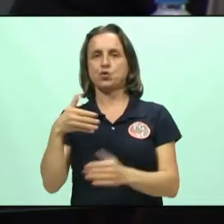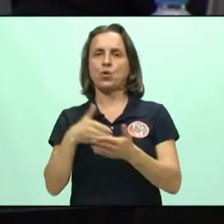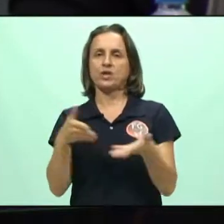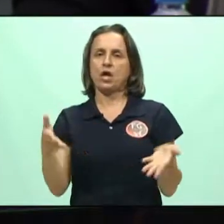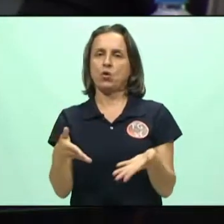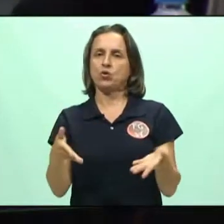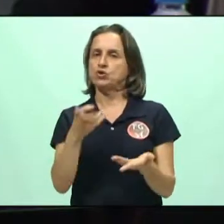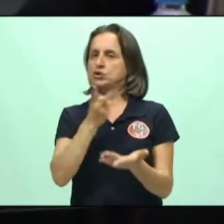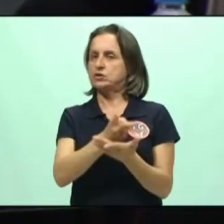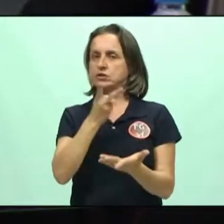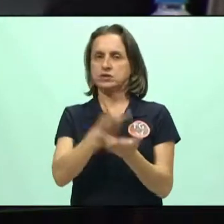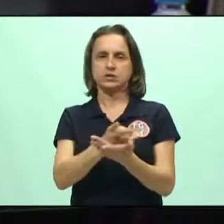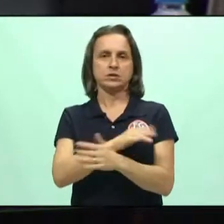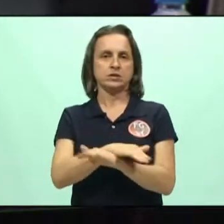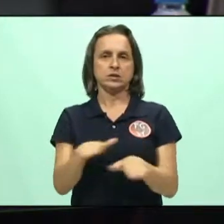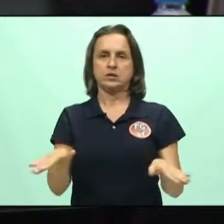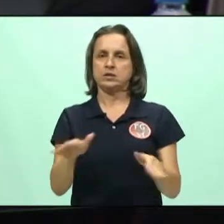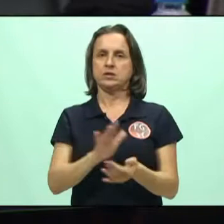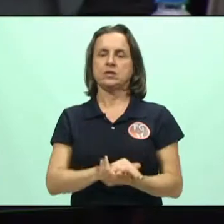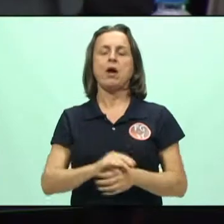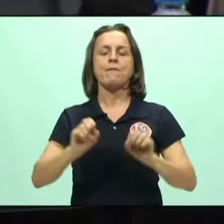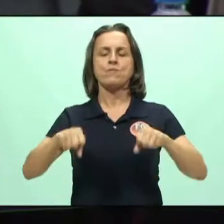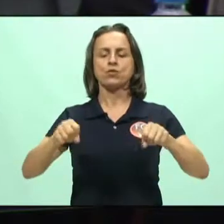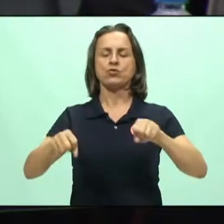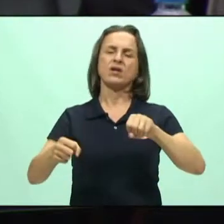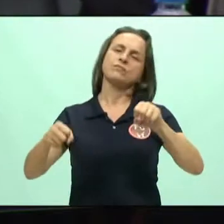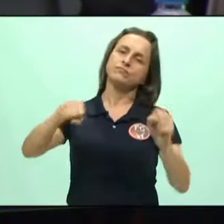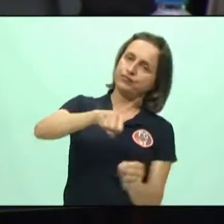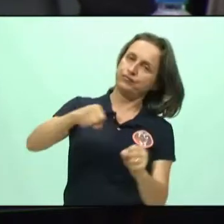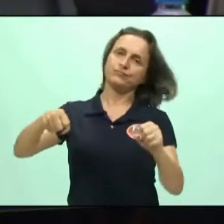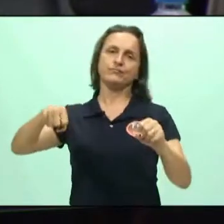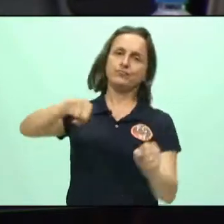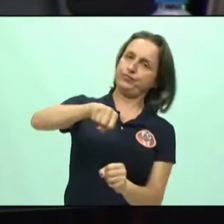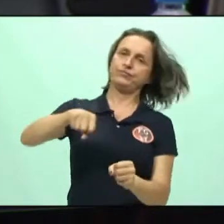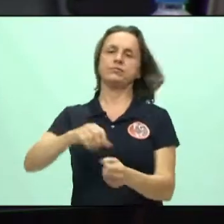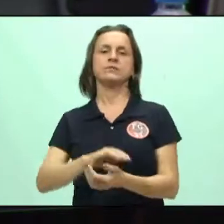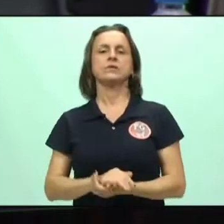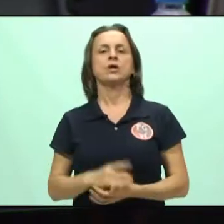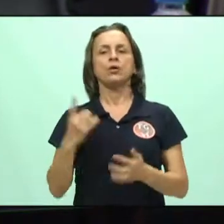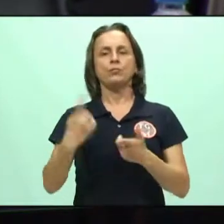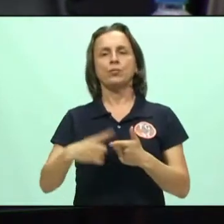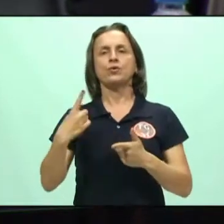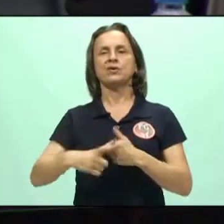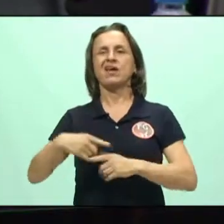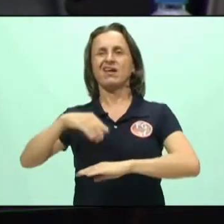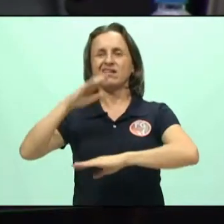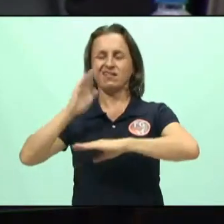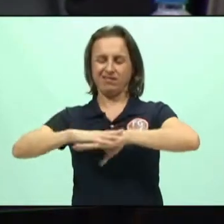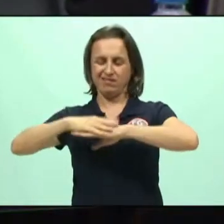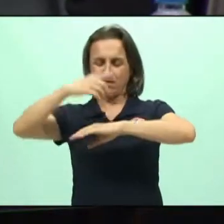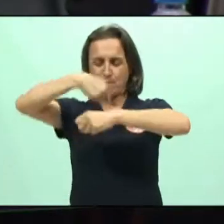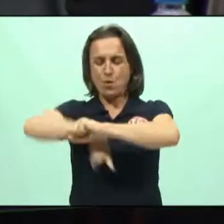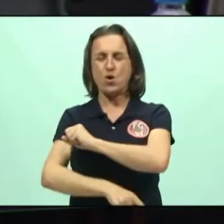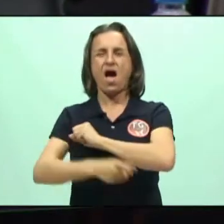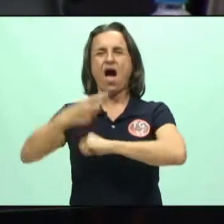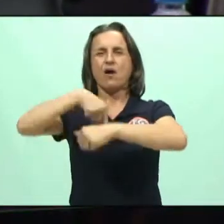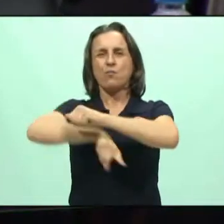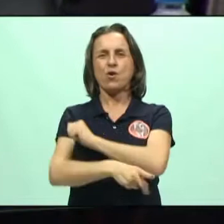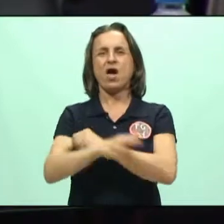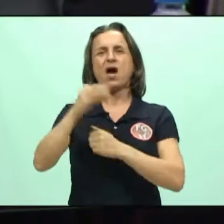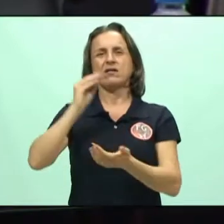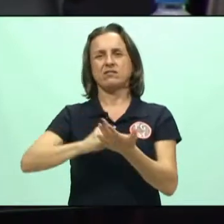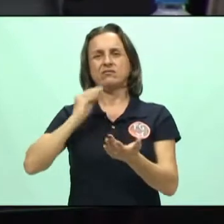é moto e a bicicleta a gente vê direto motoqueiro caído no chão devido essa razão desses buracos que essas empreiteiras vem fazer esses buracos